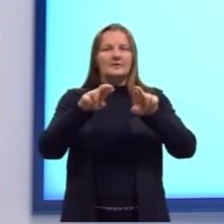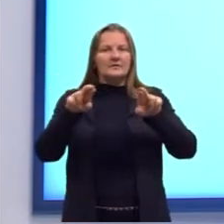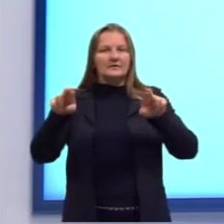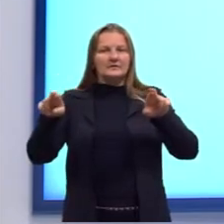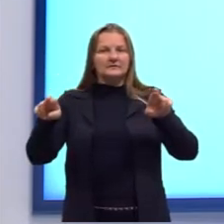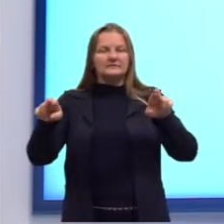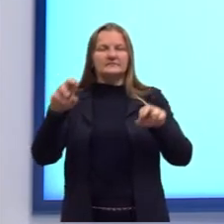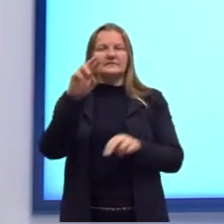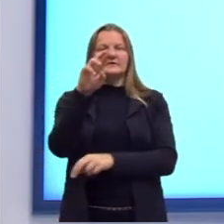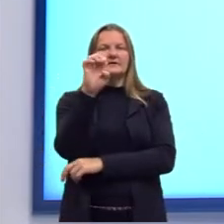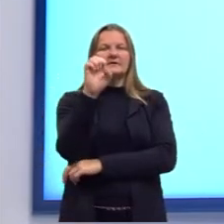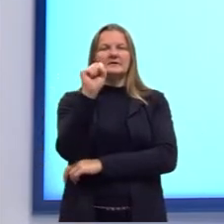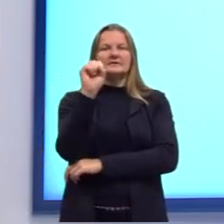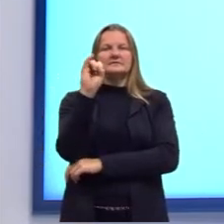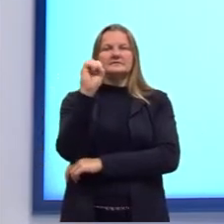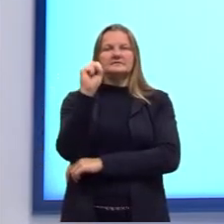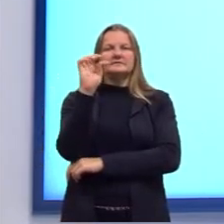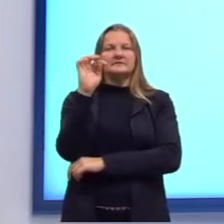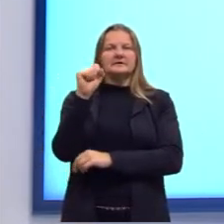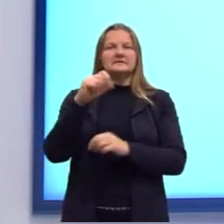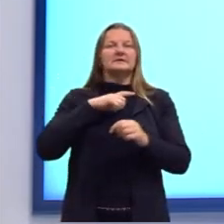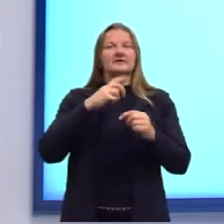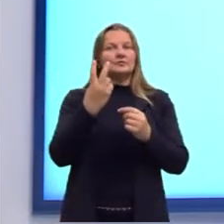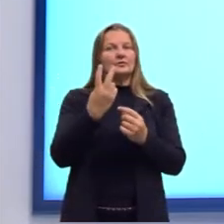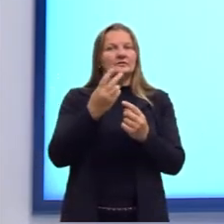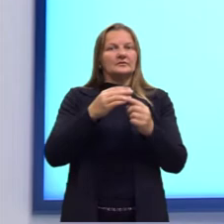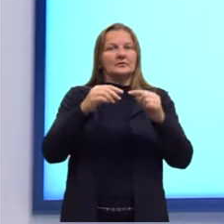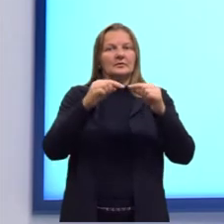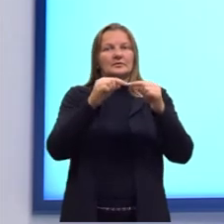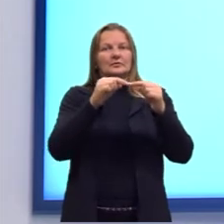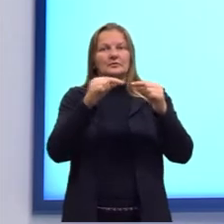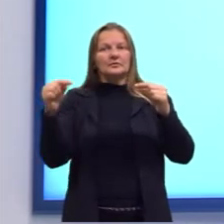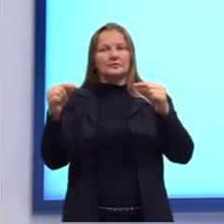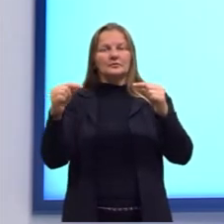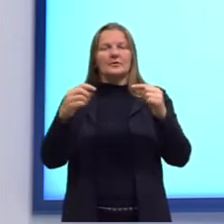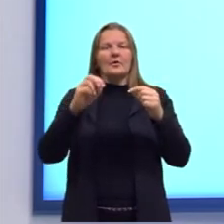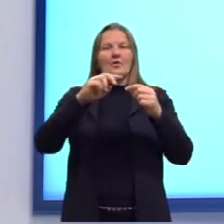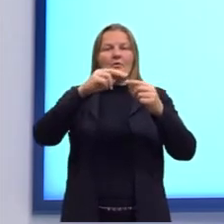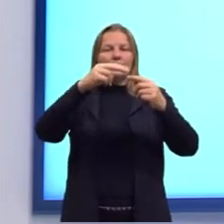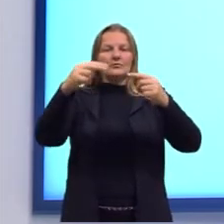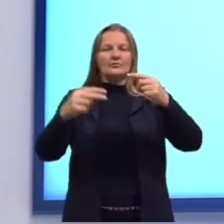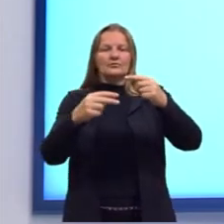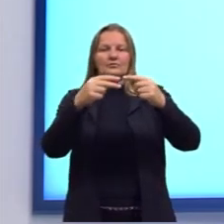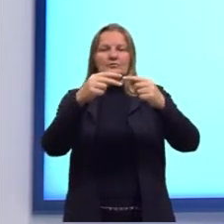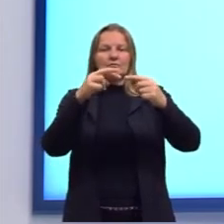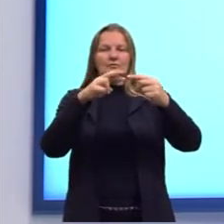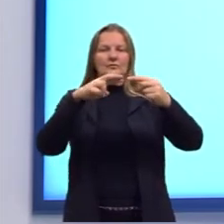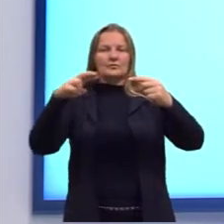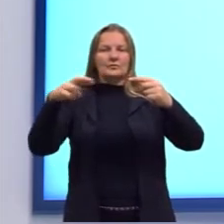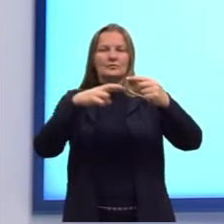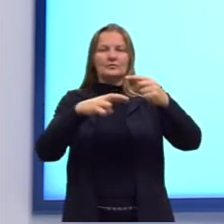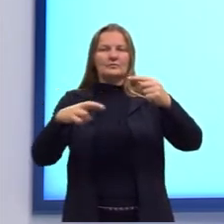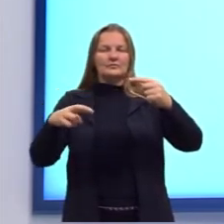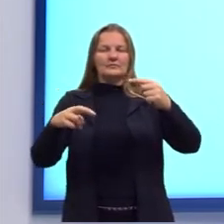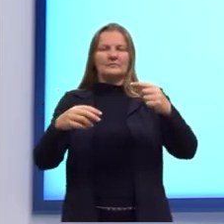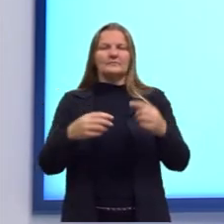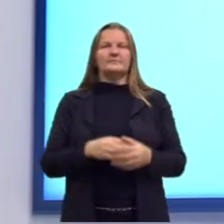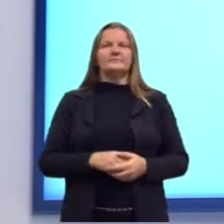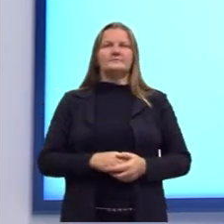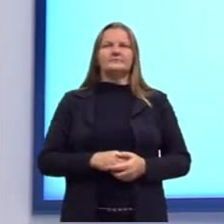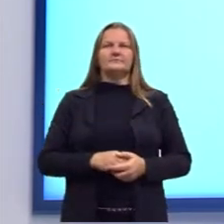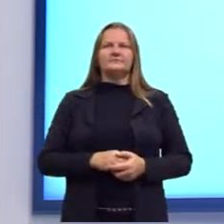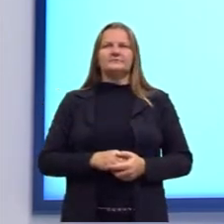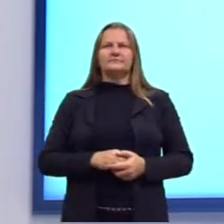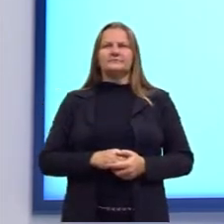enfim ela pode ser em série ou em paralelo e esse aqui né os símbolos do do resistor da Resistência